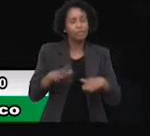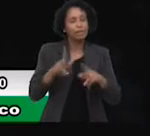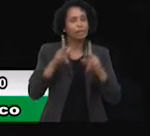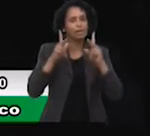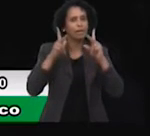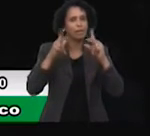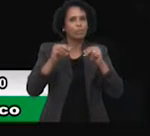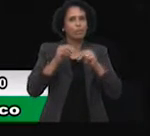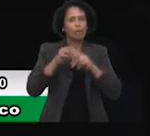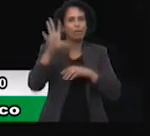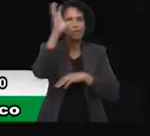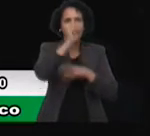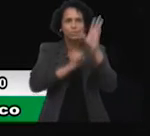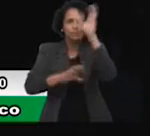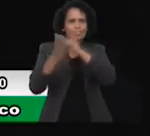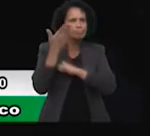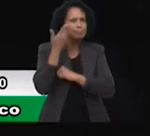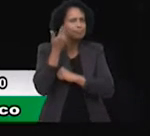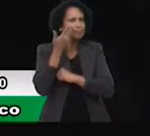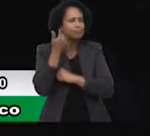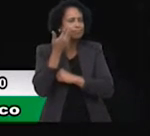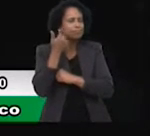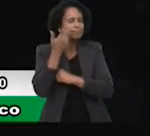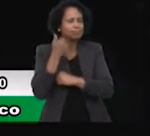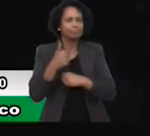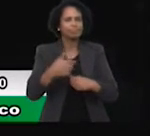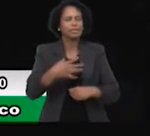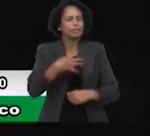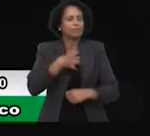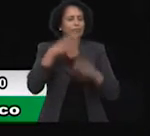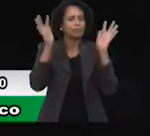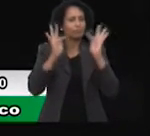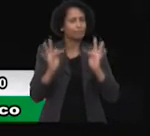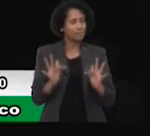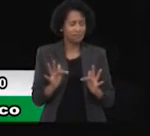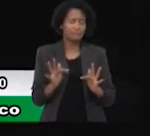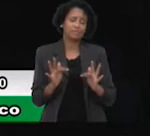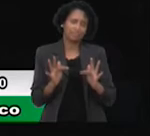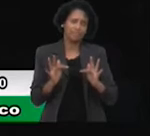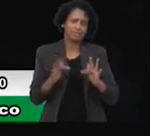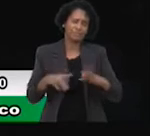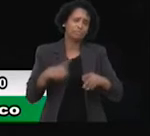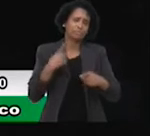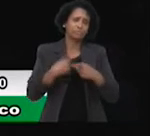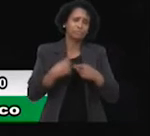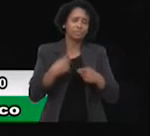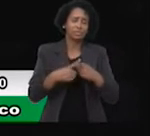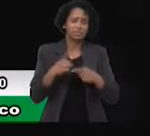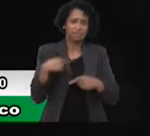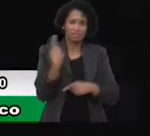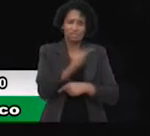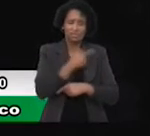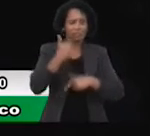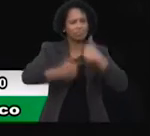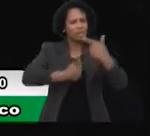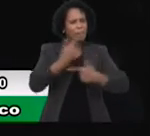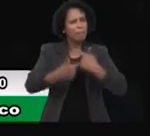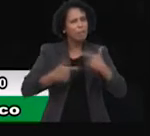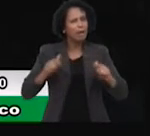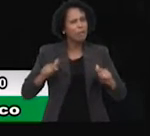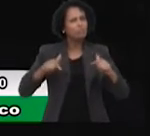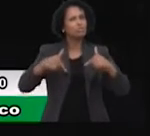muita coisa. E agora a gente fica feliz de dar nossa contribuição e a gente vai estar continuando o trabalho,